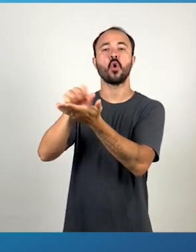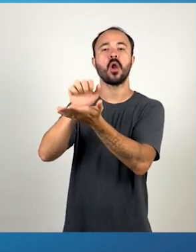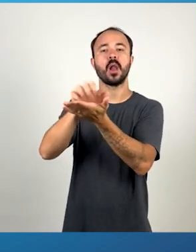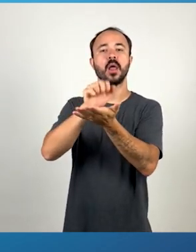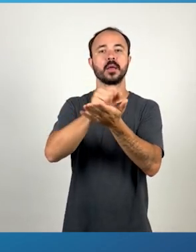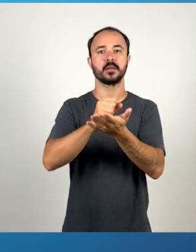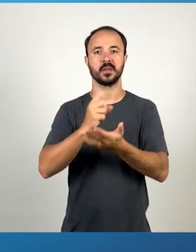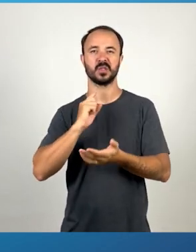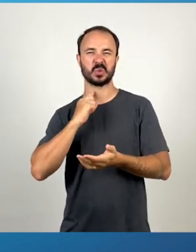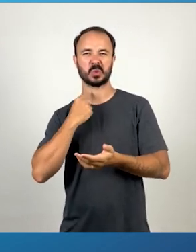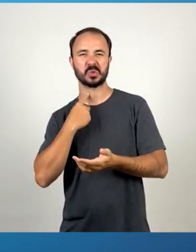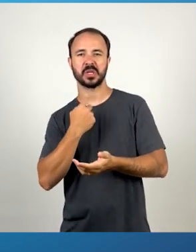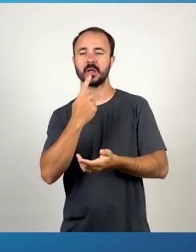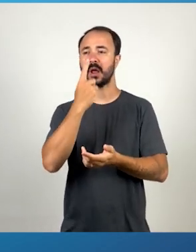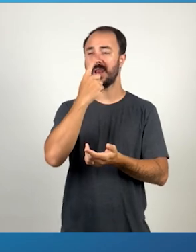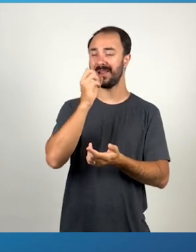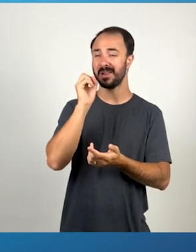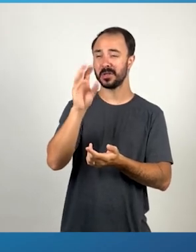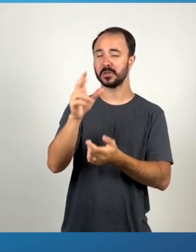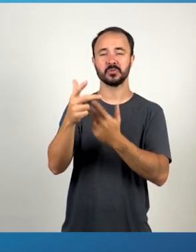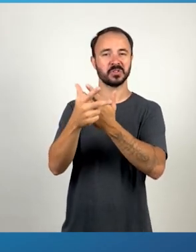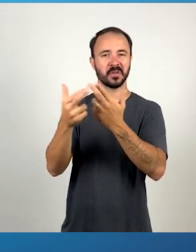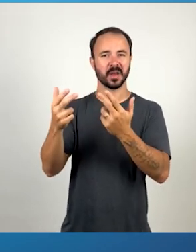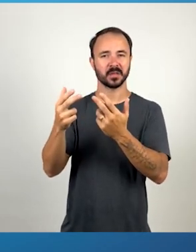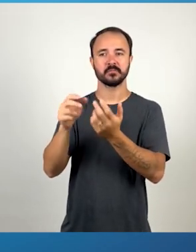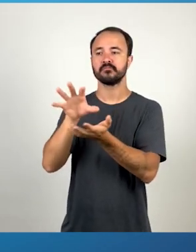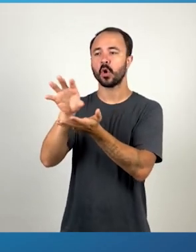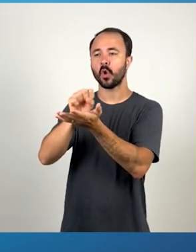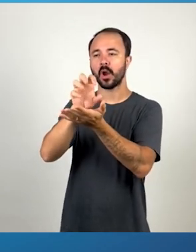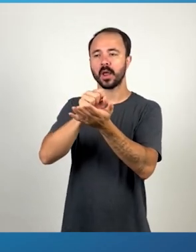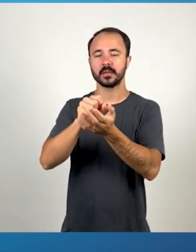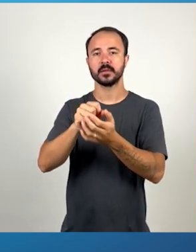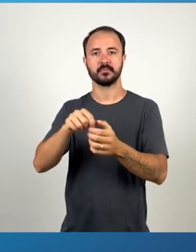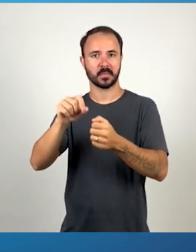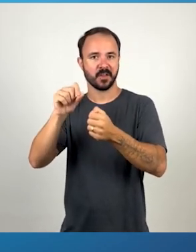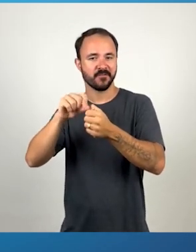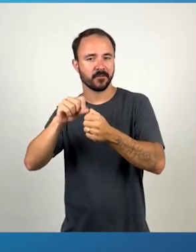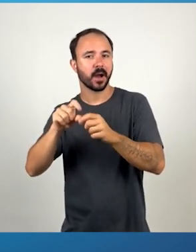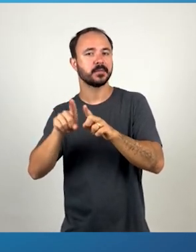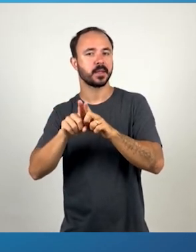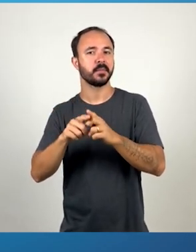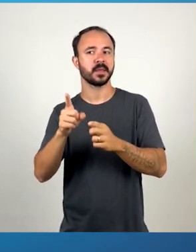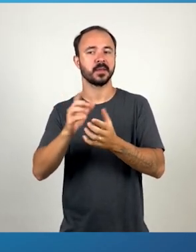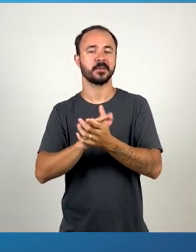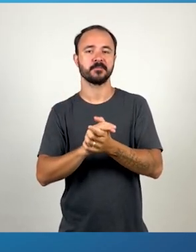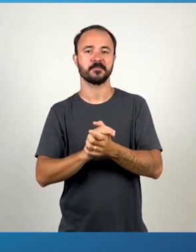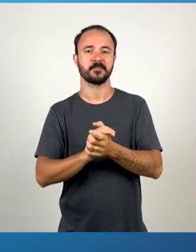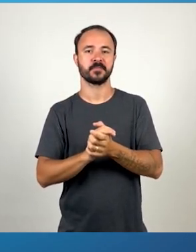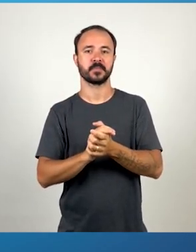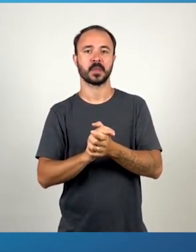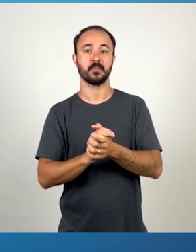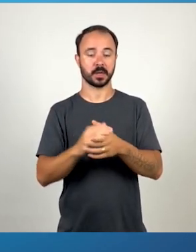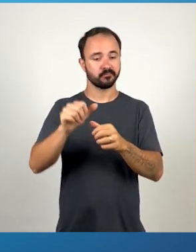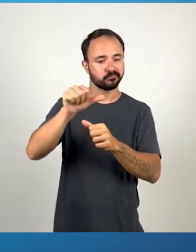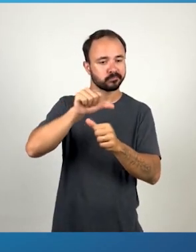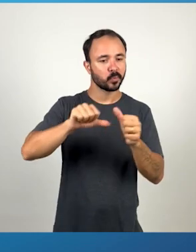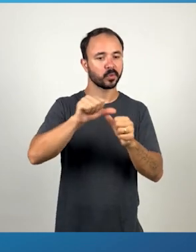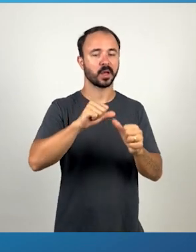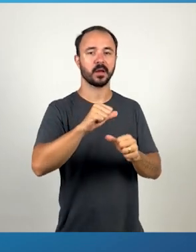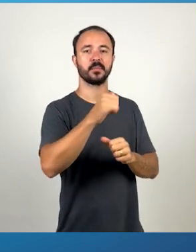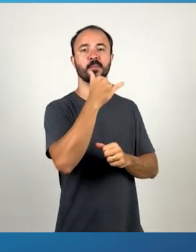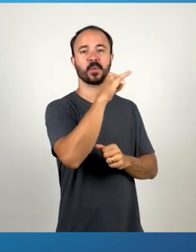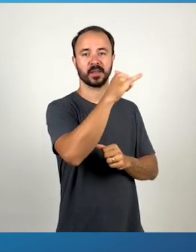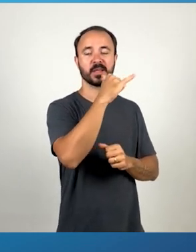de micro-organismos patogênicos. Pode ser usada para a correção do pH do solo também. E o